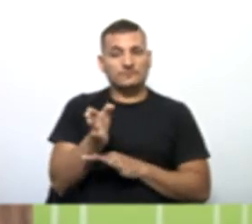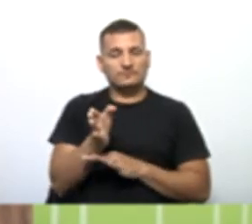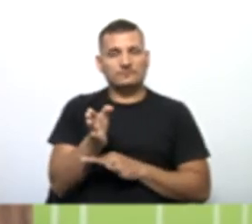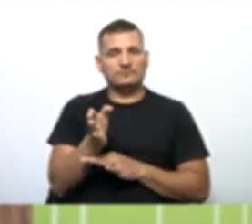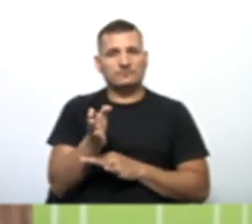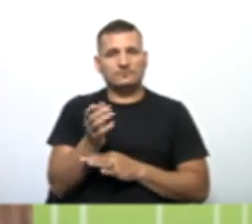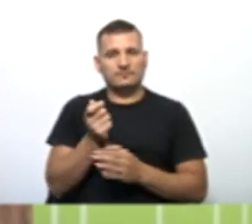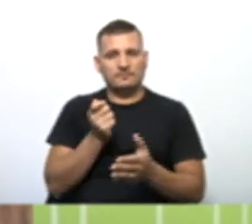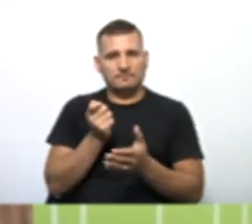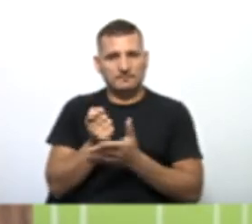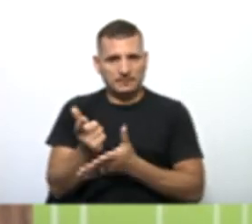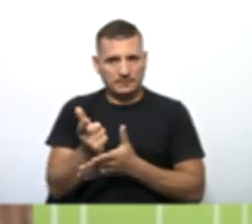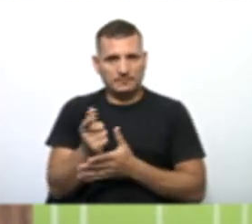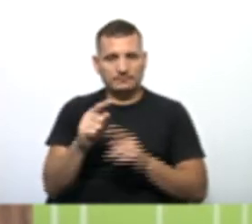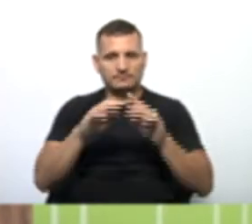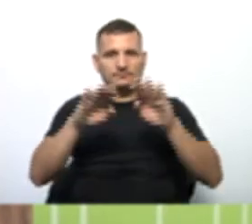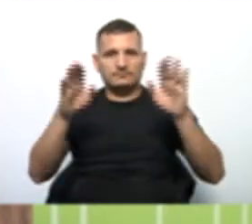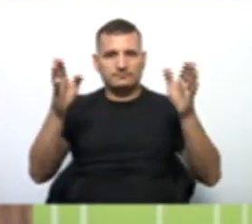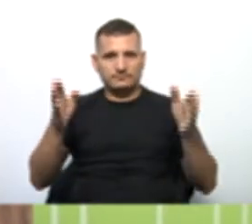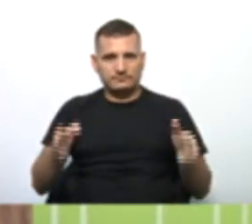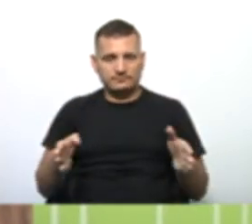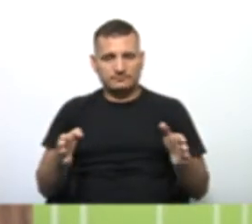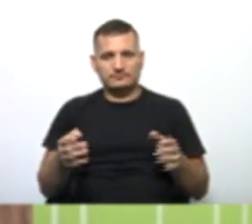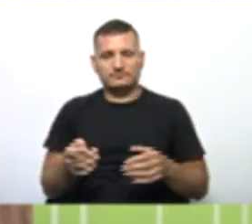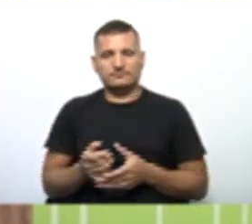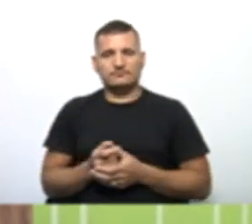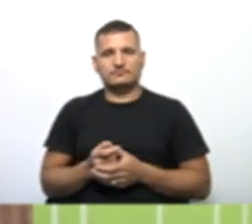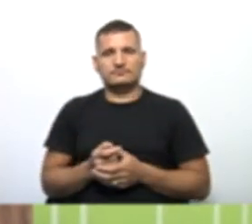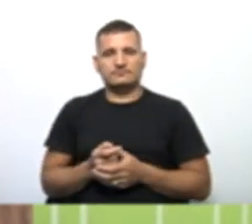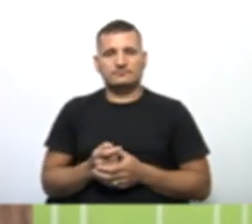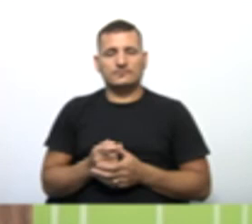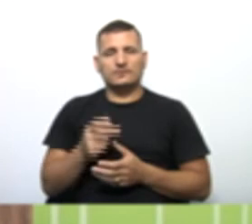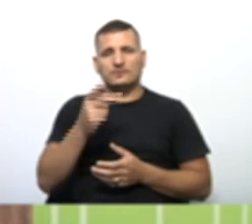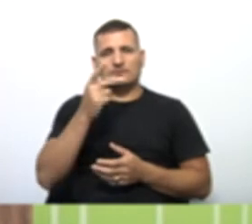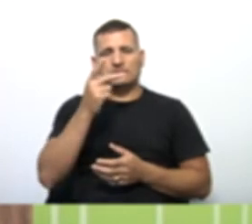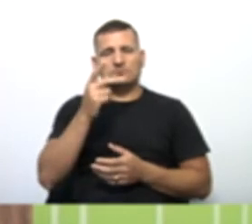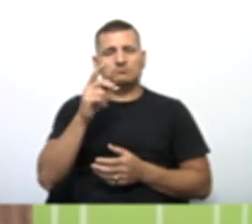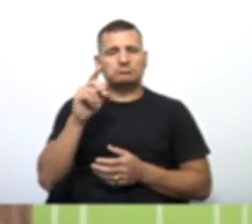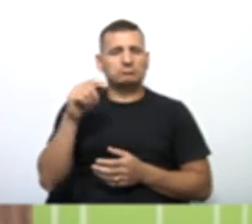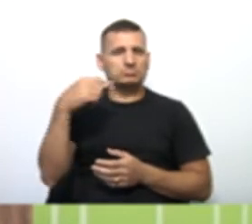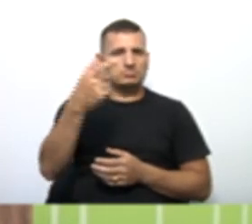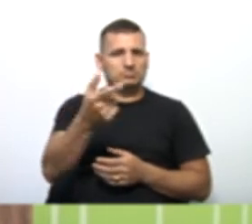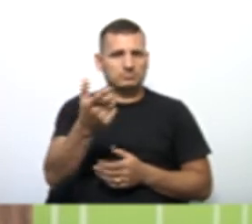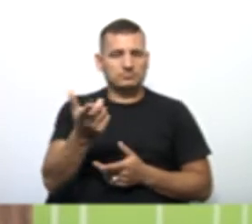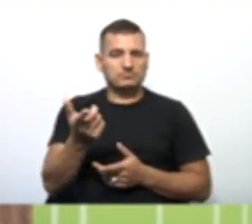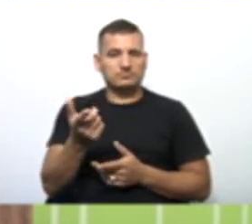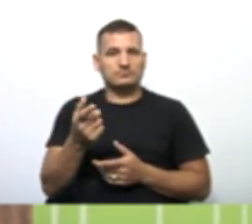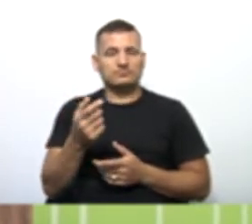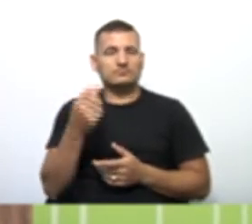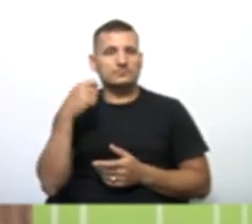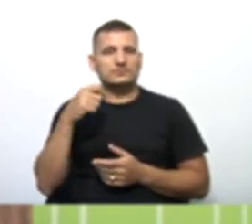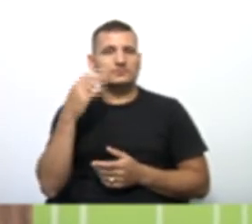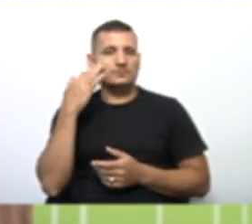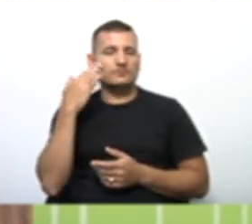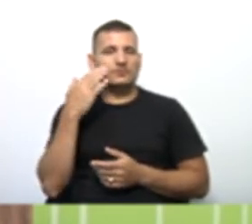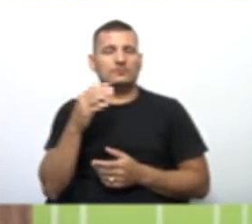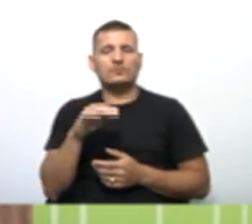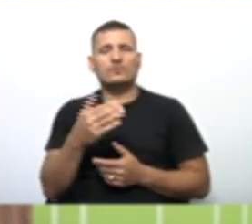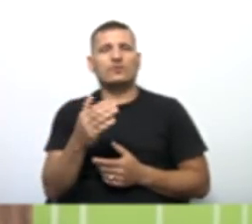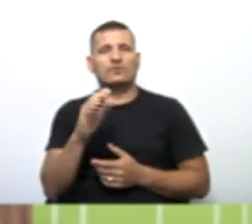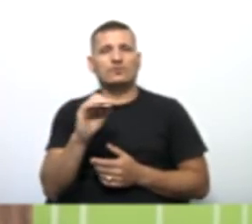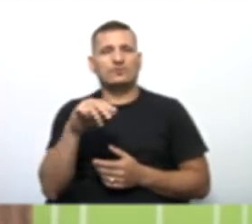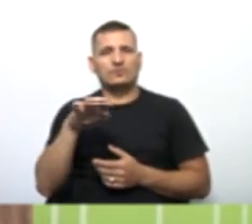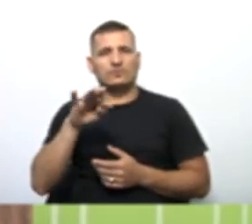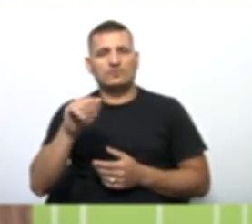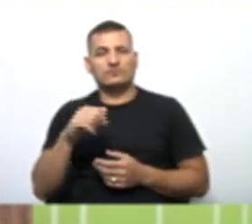vai fazer esse pagamento do boleto, a pessoa que está lá do outro lado no caixa tem que falar qual é a conta,